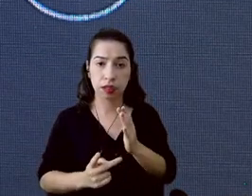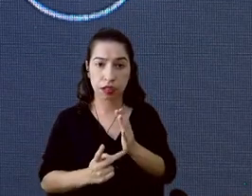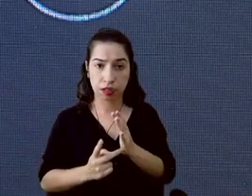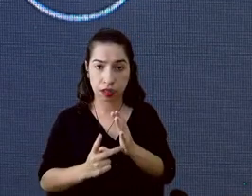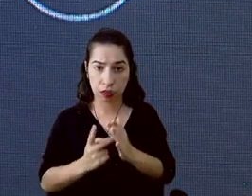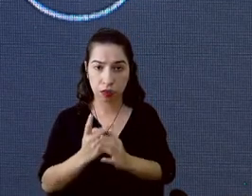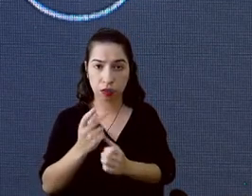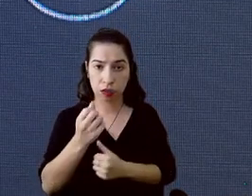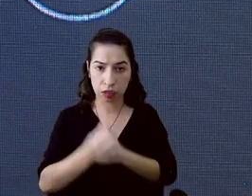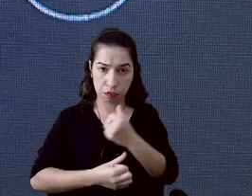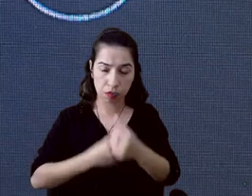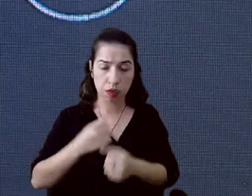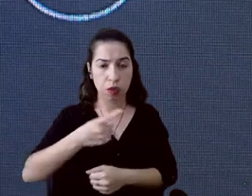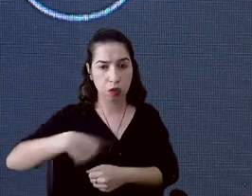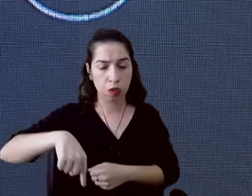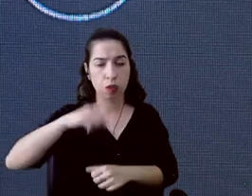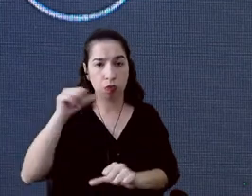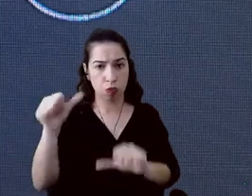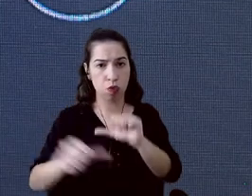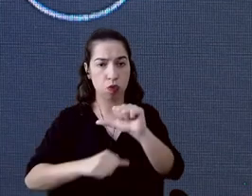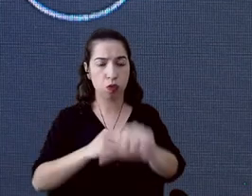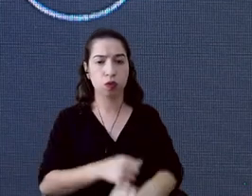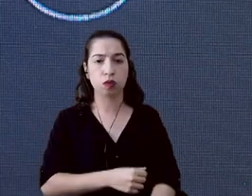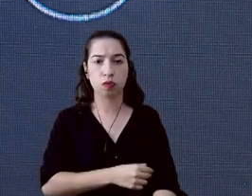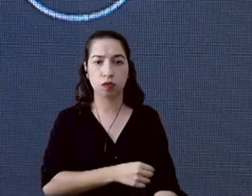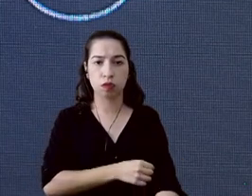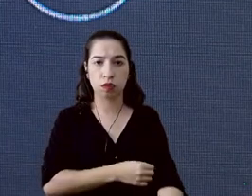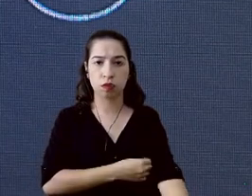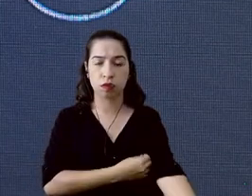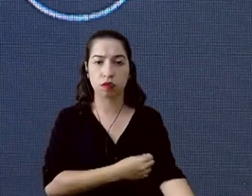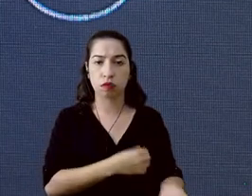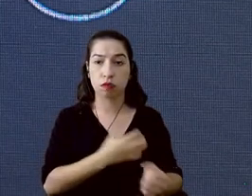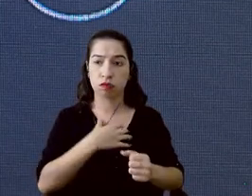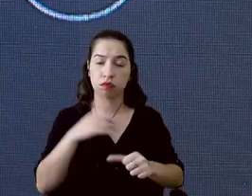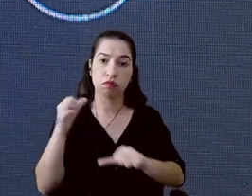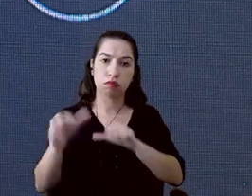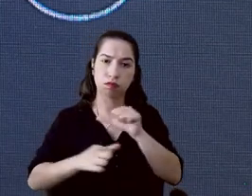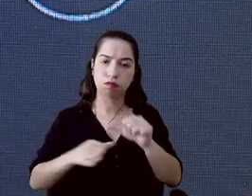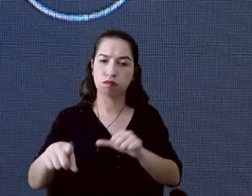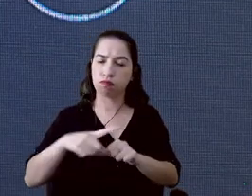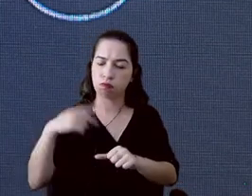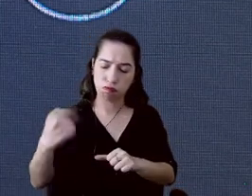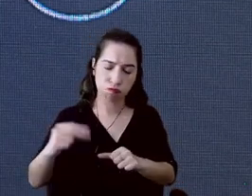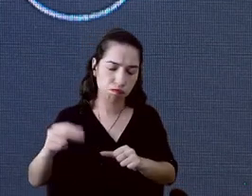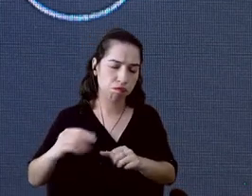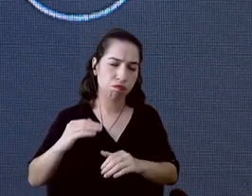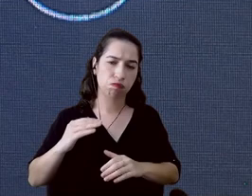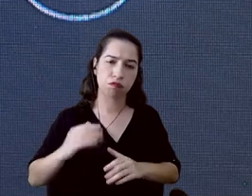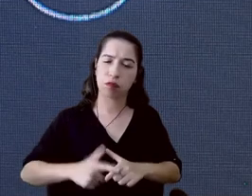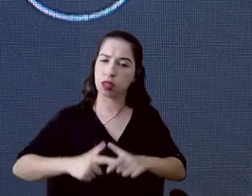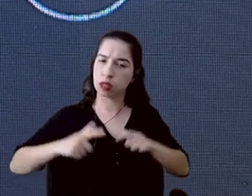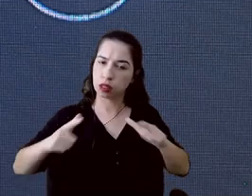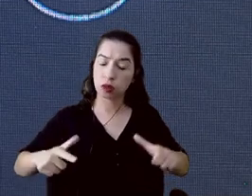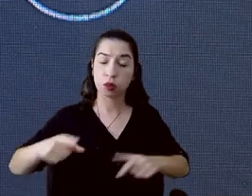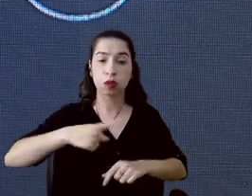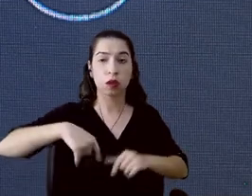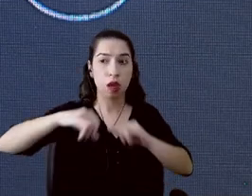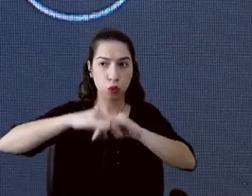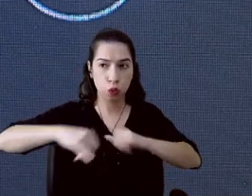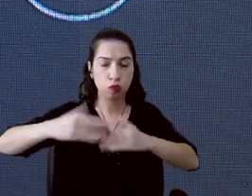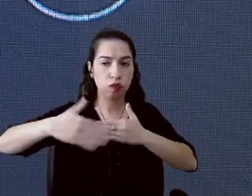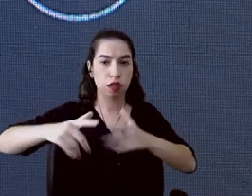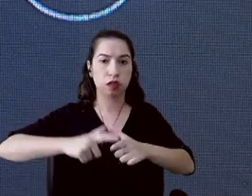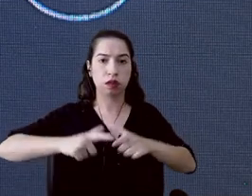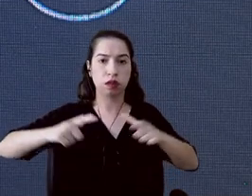mudamos né o humor completamente vamos para cima expansão já anunciamos expansão fizemos